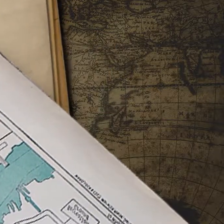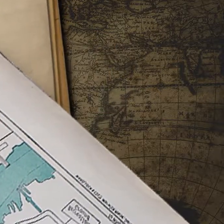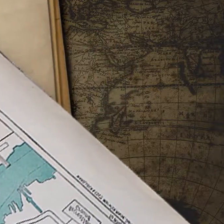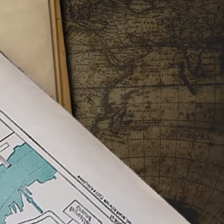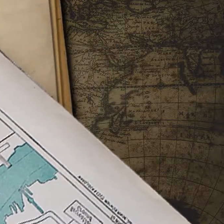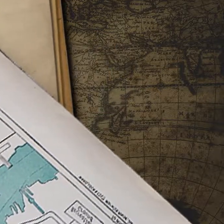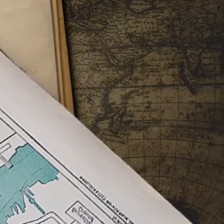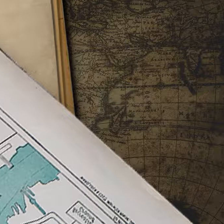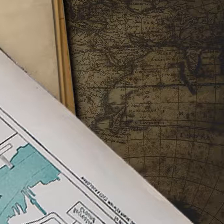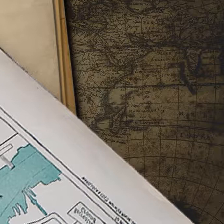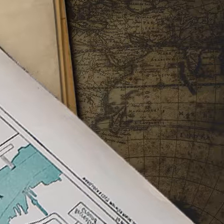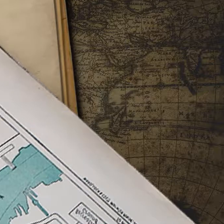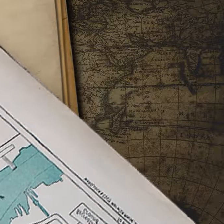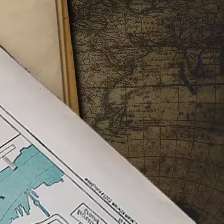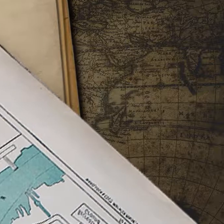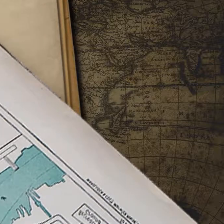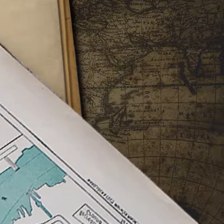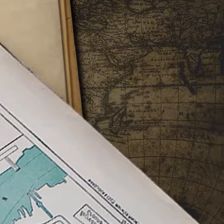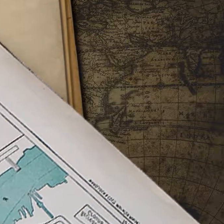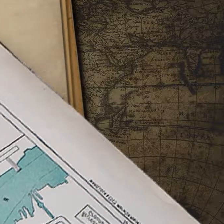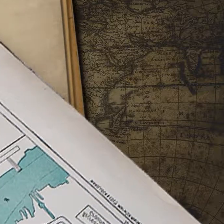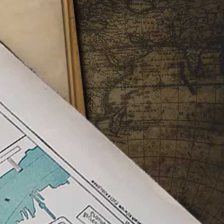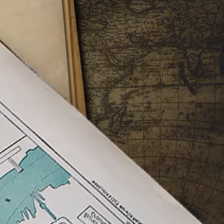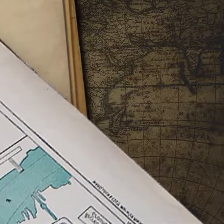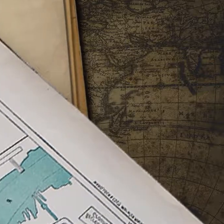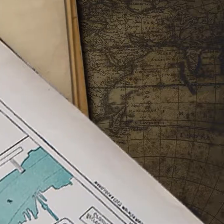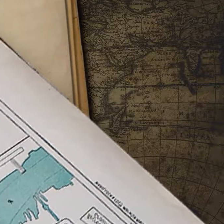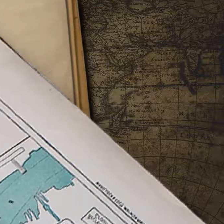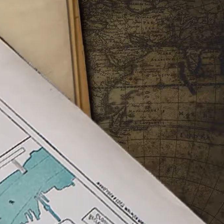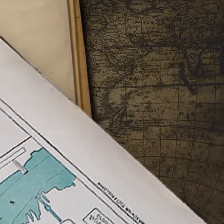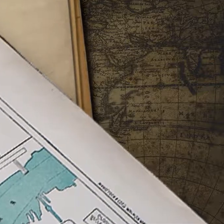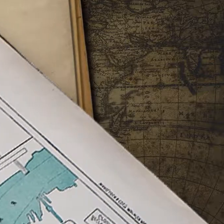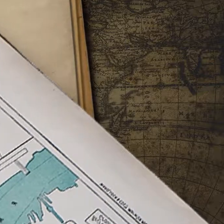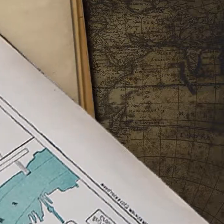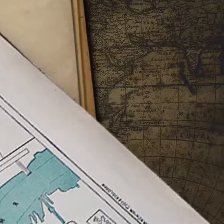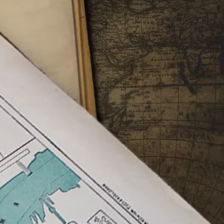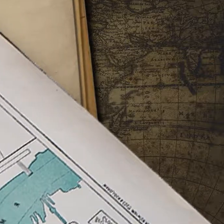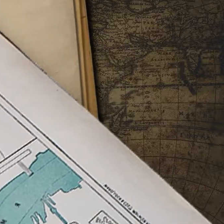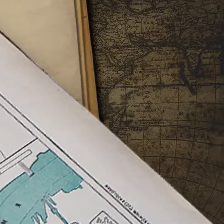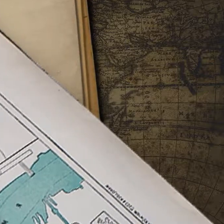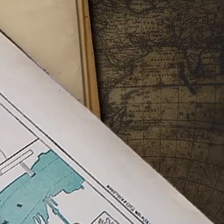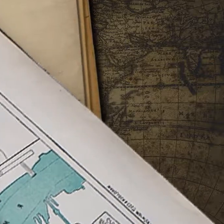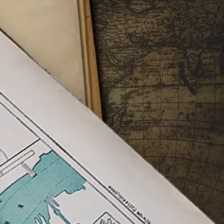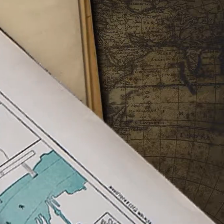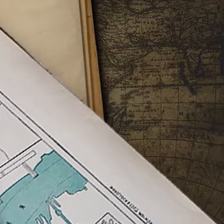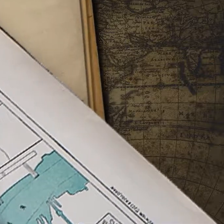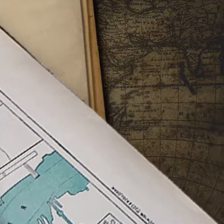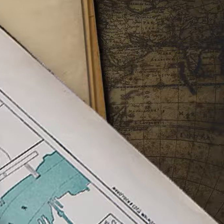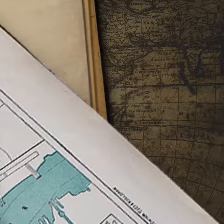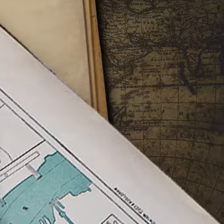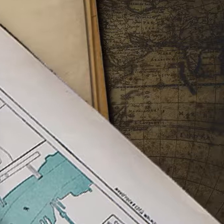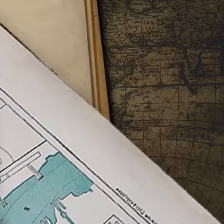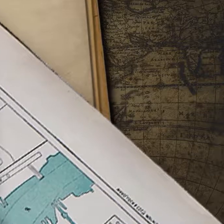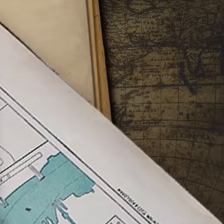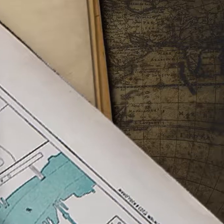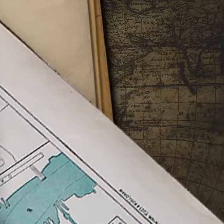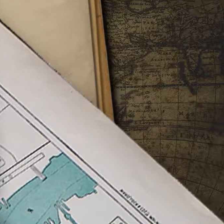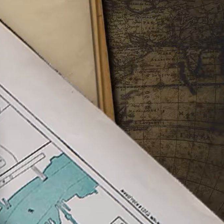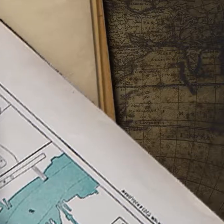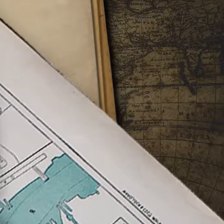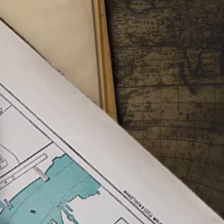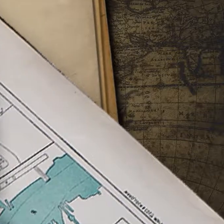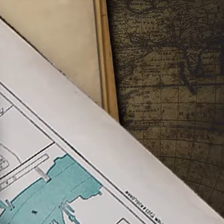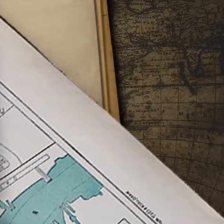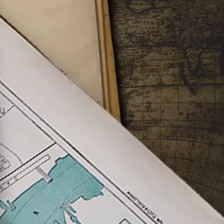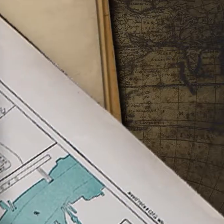Passepartout está debruçado em cima do elefante. Na frente dele, o guia que usa um turbante e uma vara na mão.